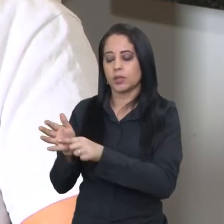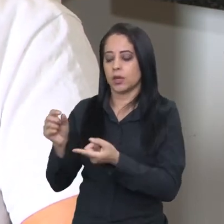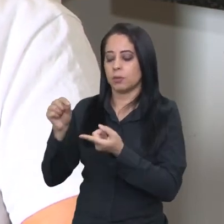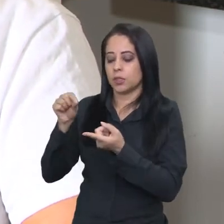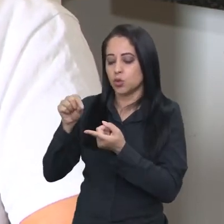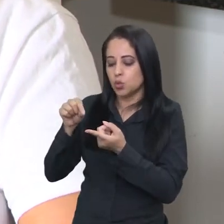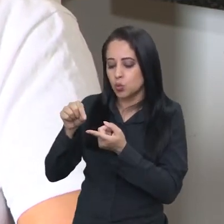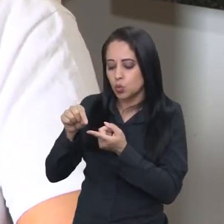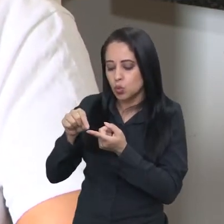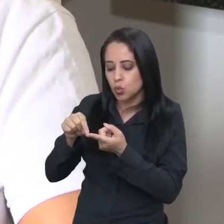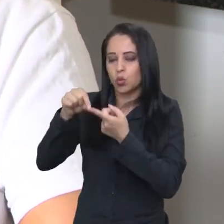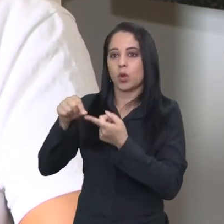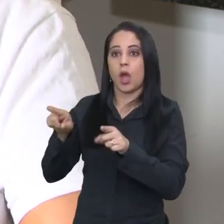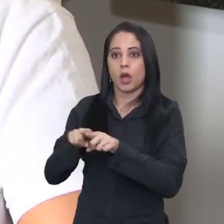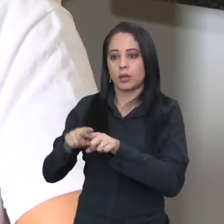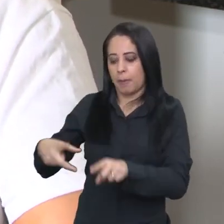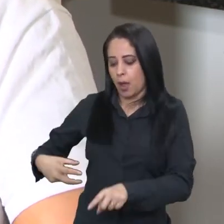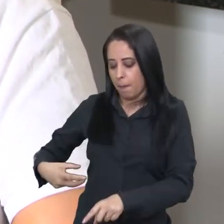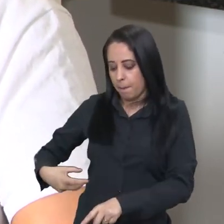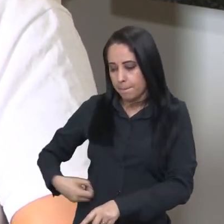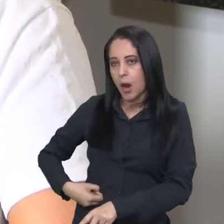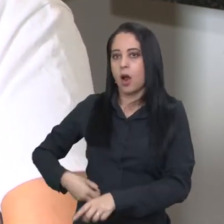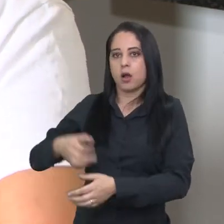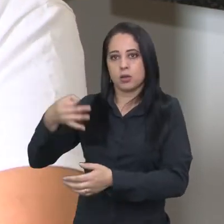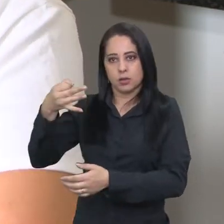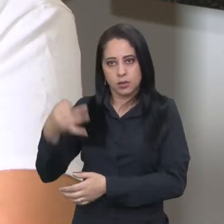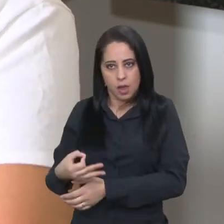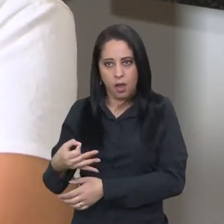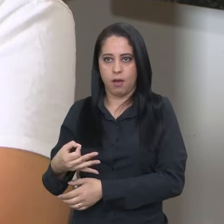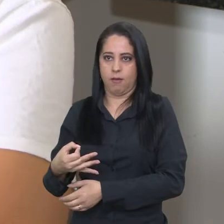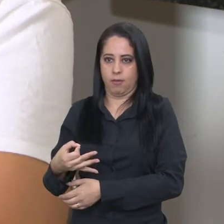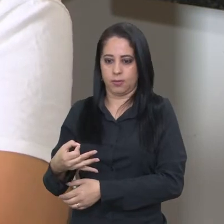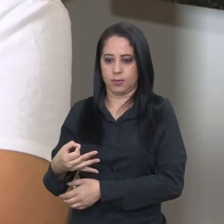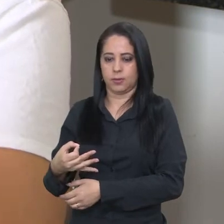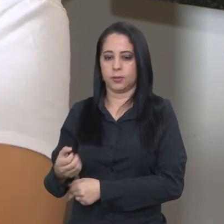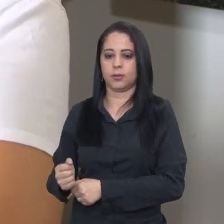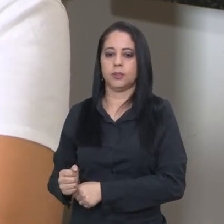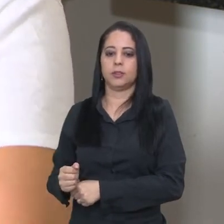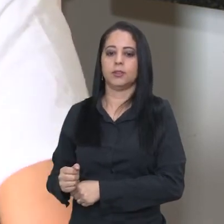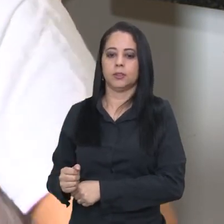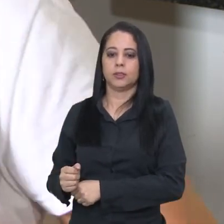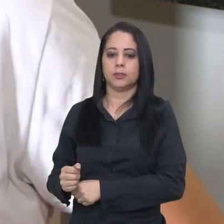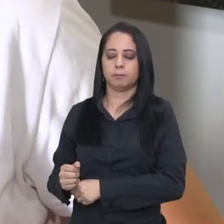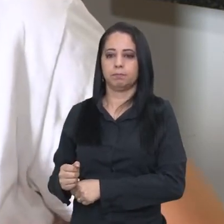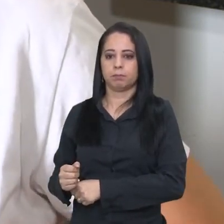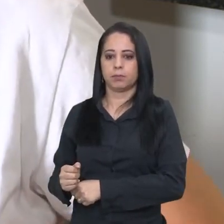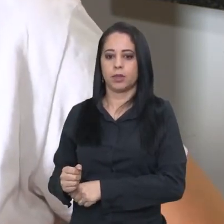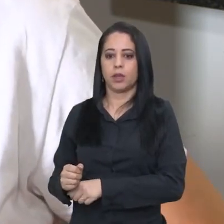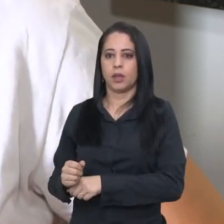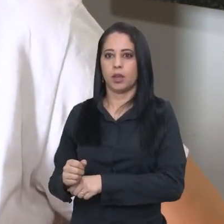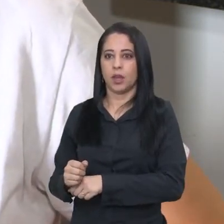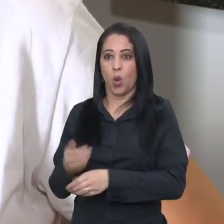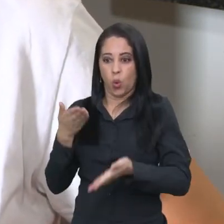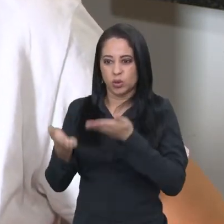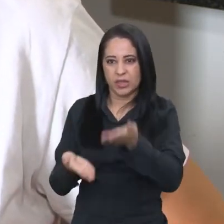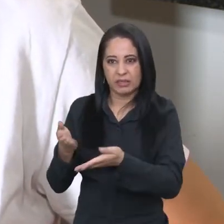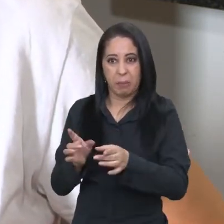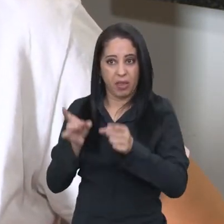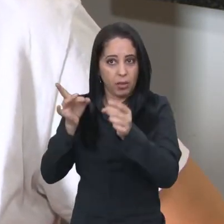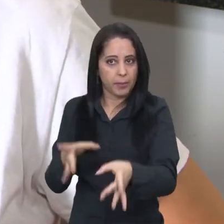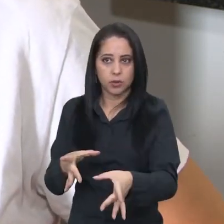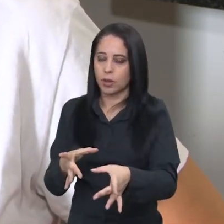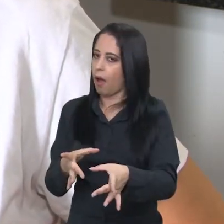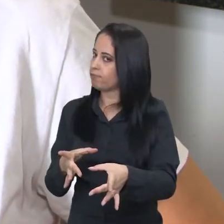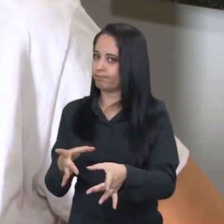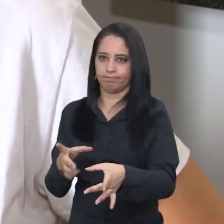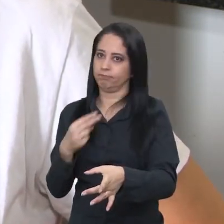dedo no seu filho, dando o tanto de insulina adequado para a sensibilidade que ele tem